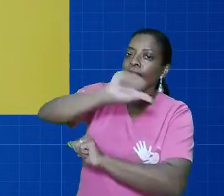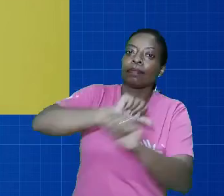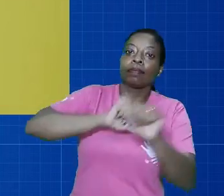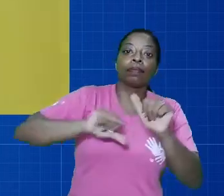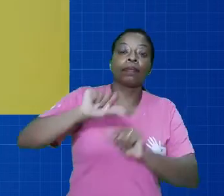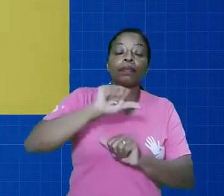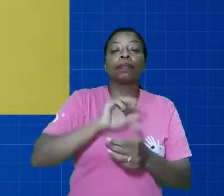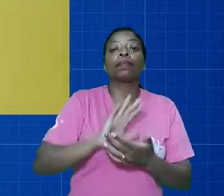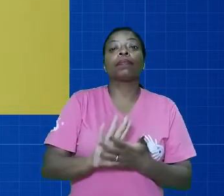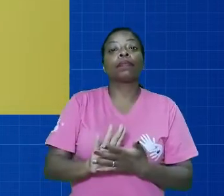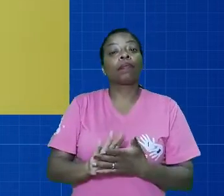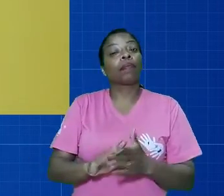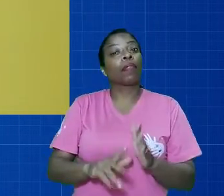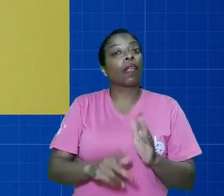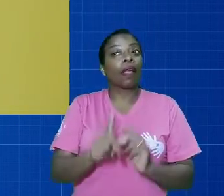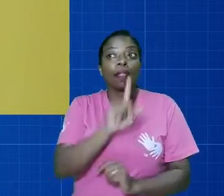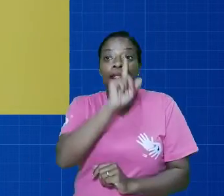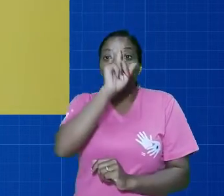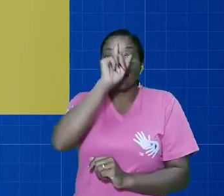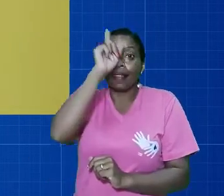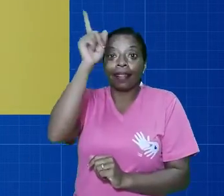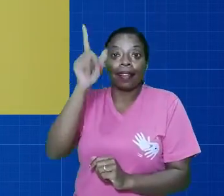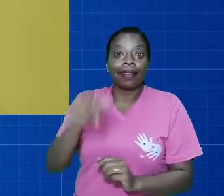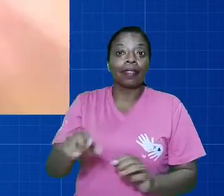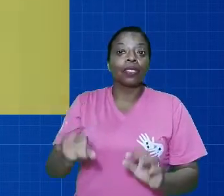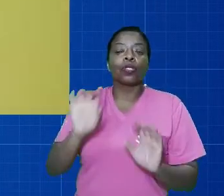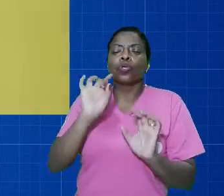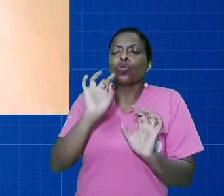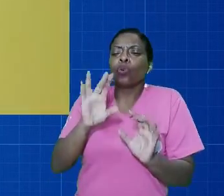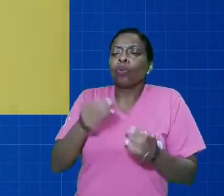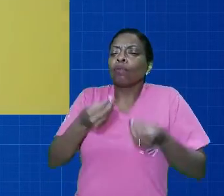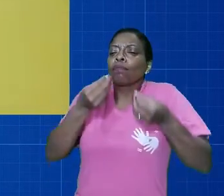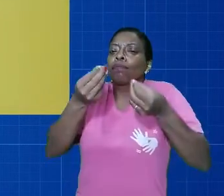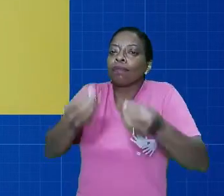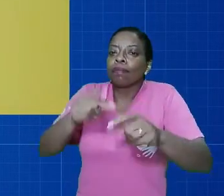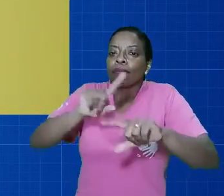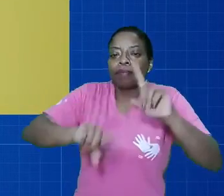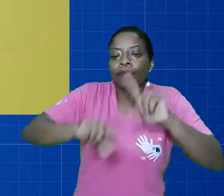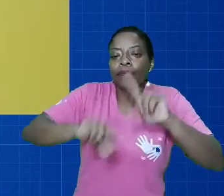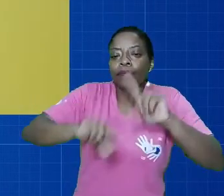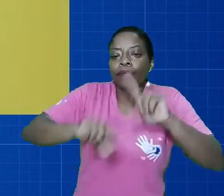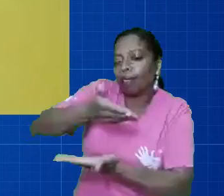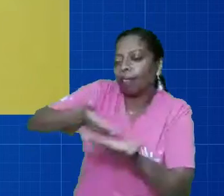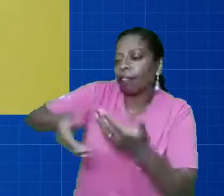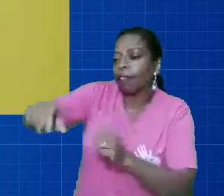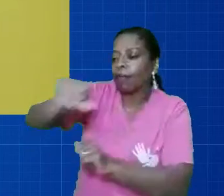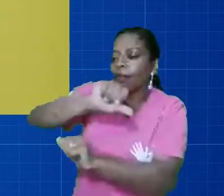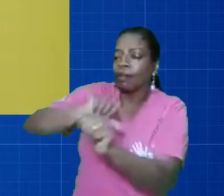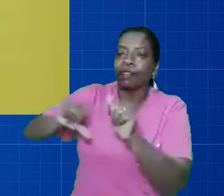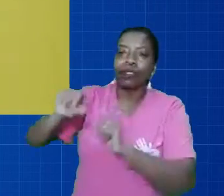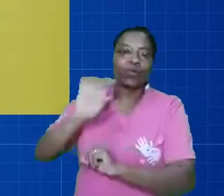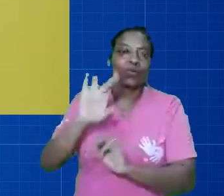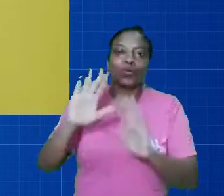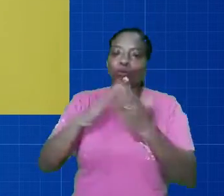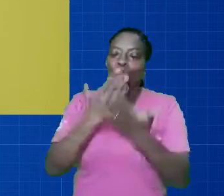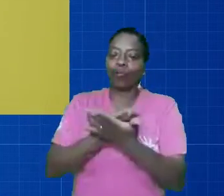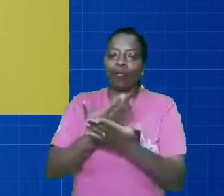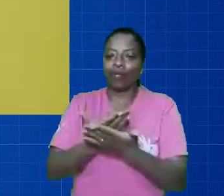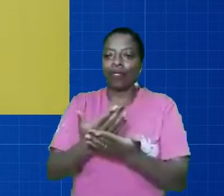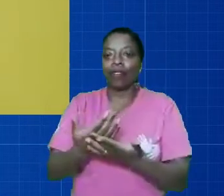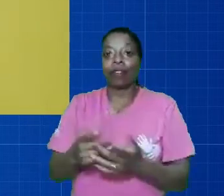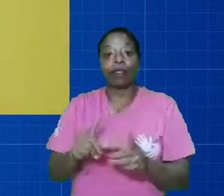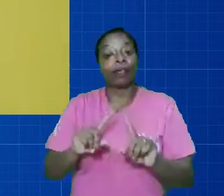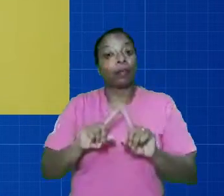desse projeto era só levar esse material que estava ali para a escola, né? E no fim deu tão certo esse